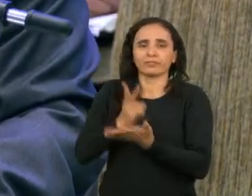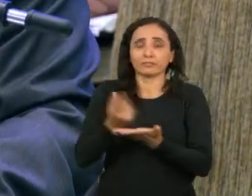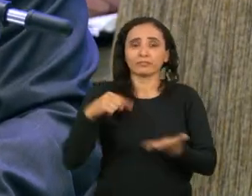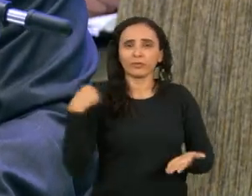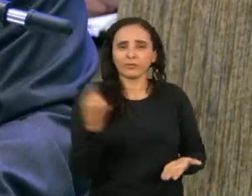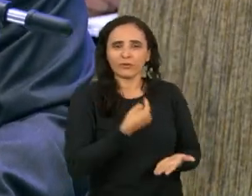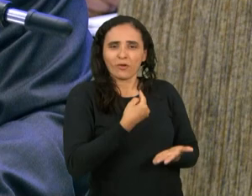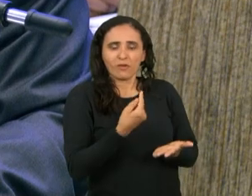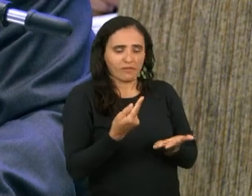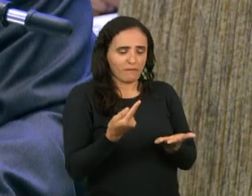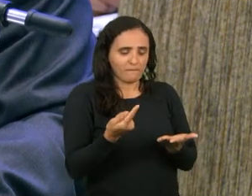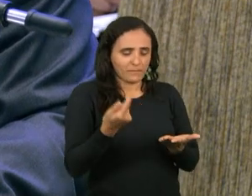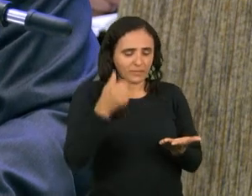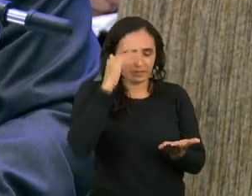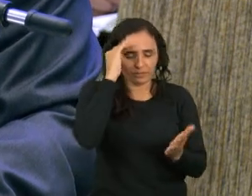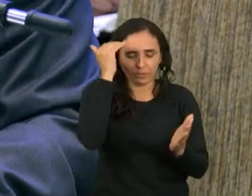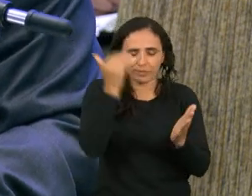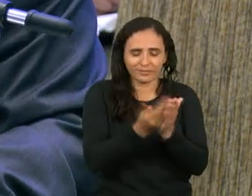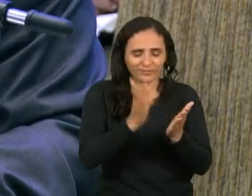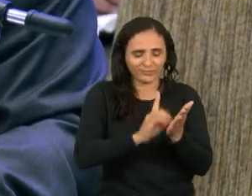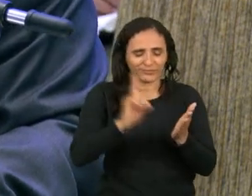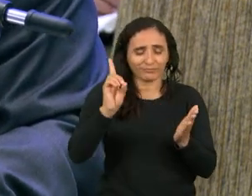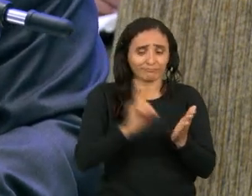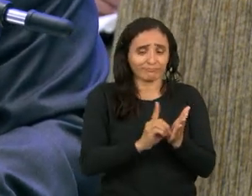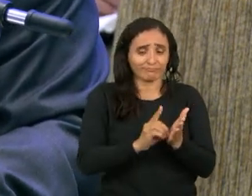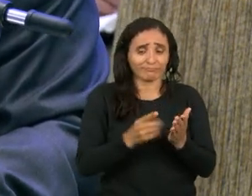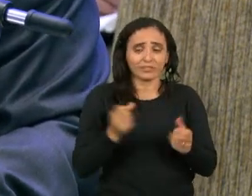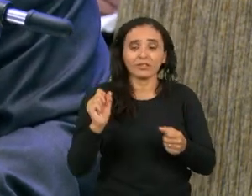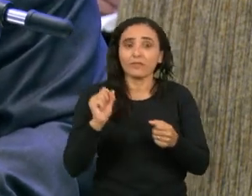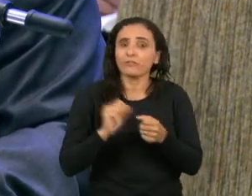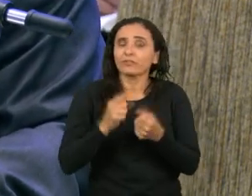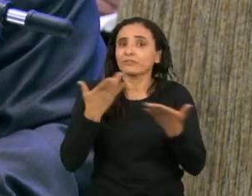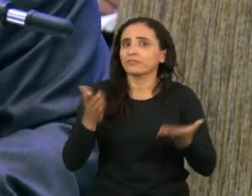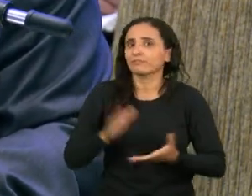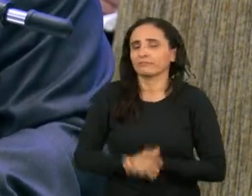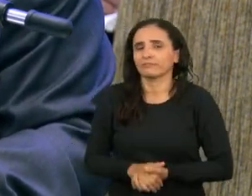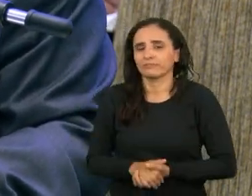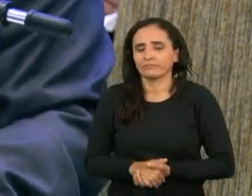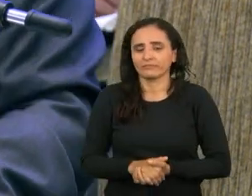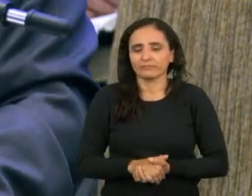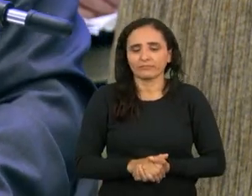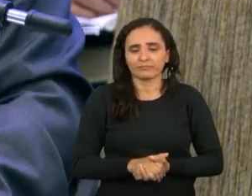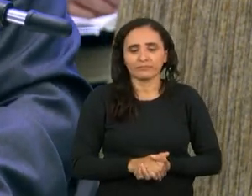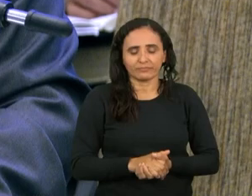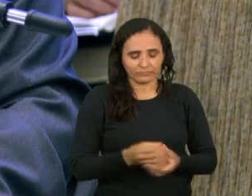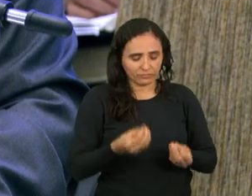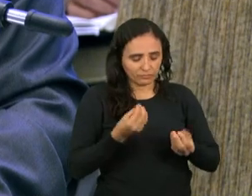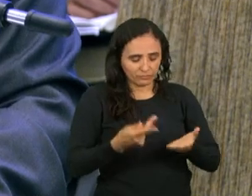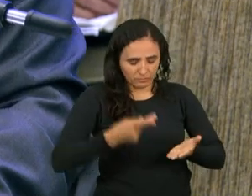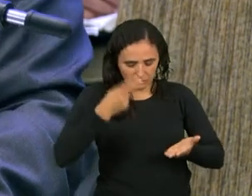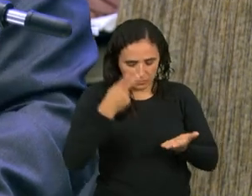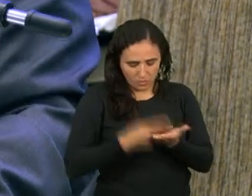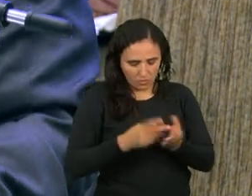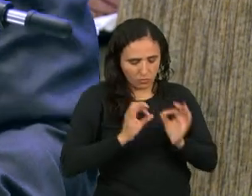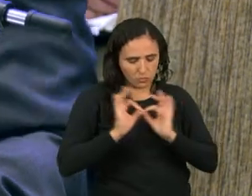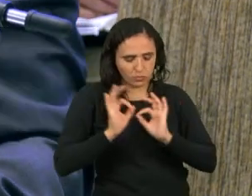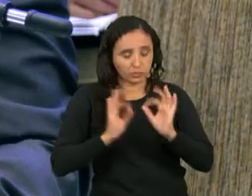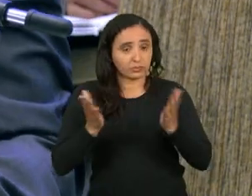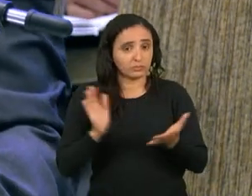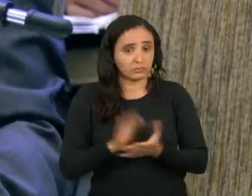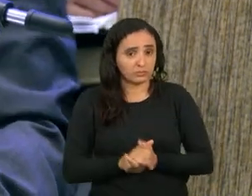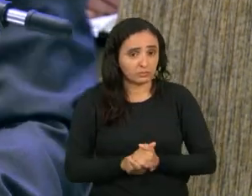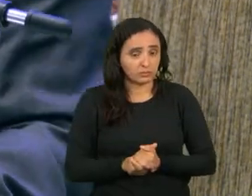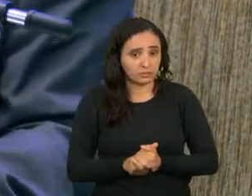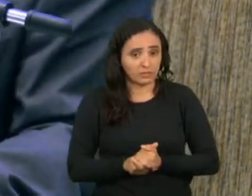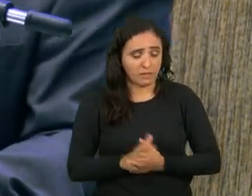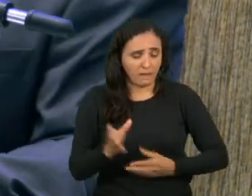no mesmo desenfreamento e de solução que é dissolução pecado depravação de costumes essa palavra